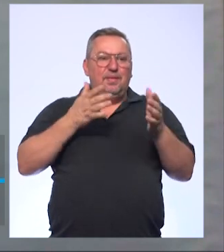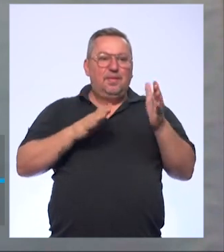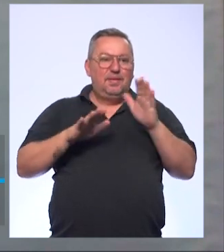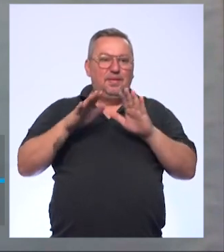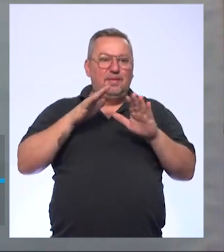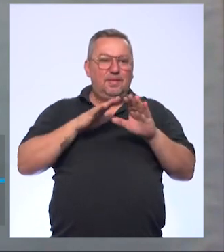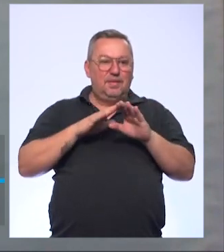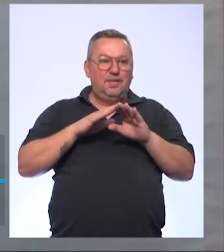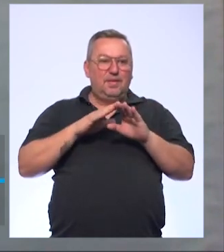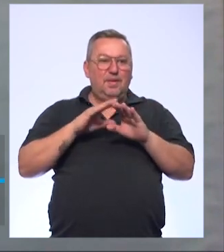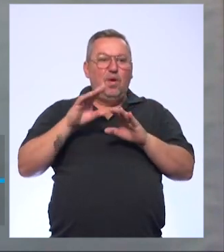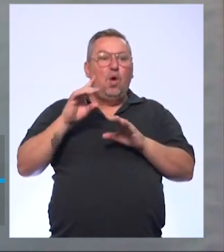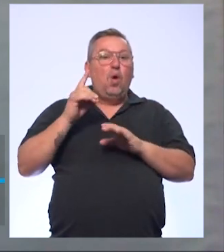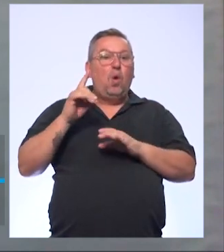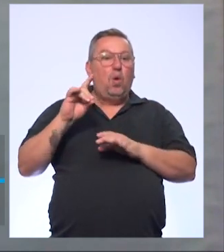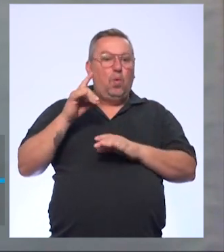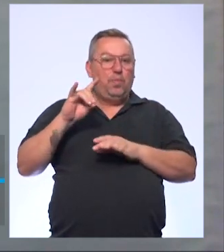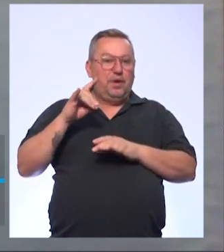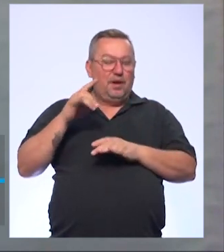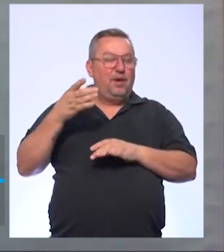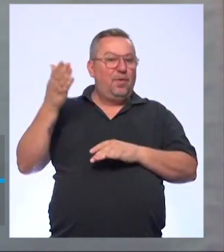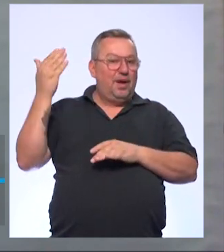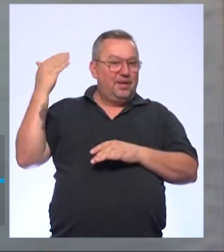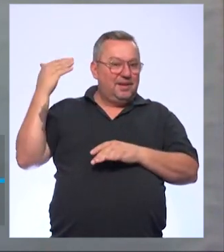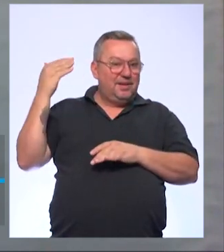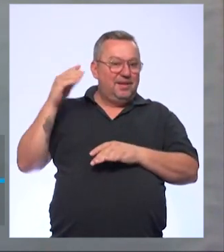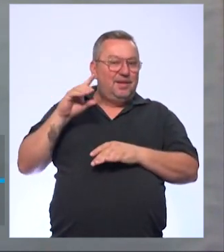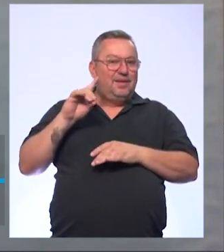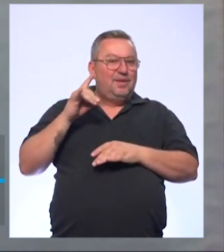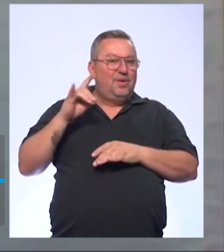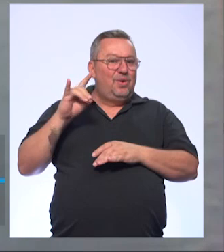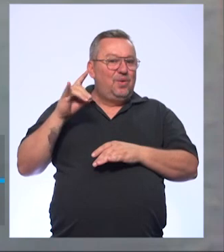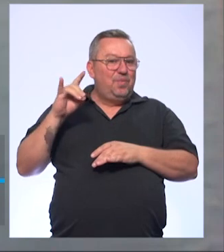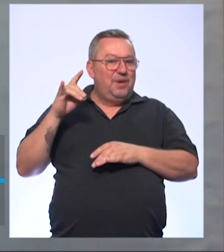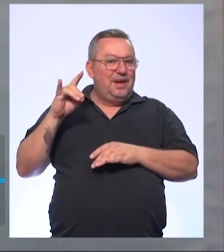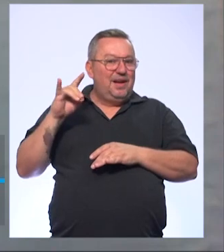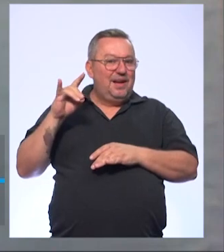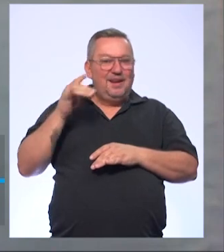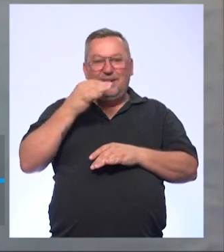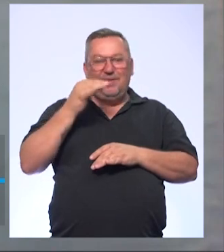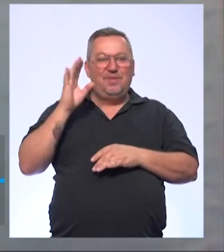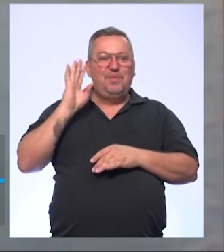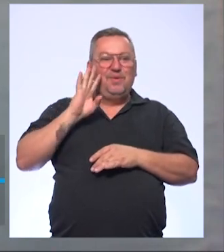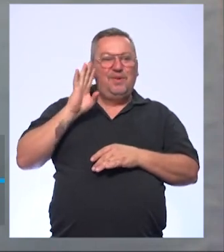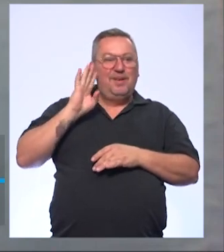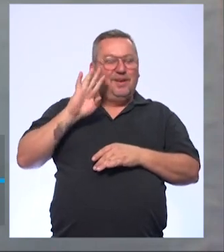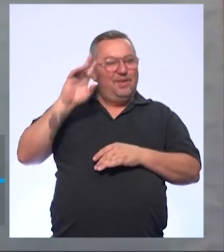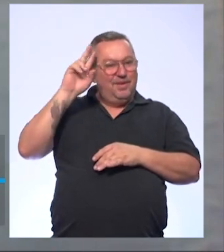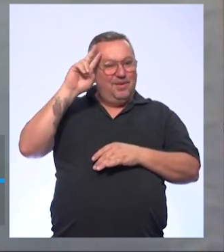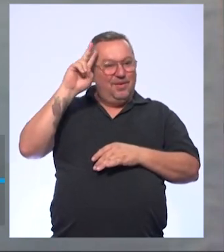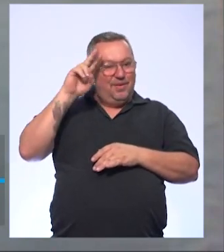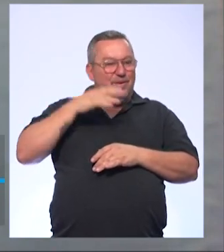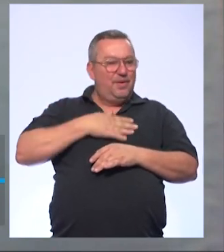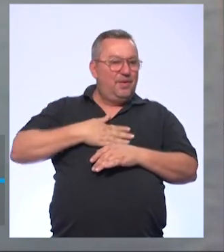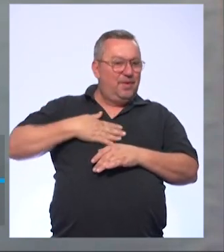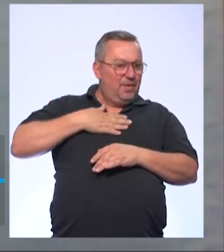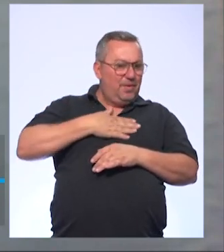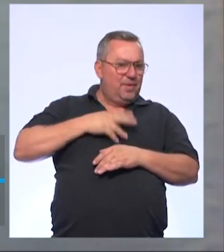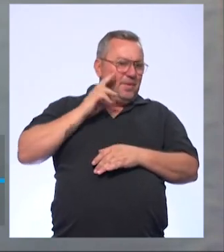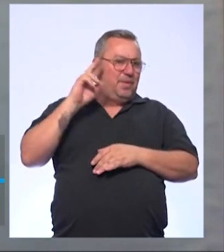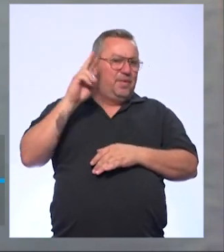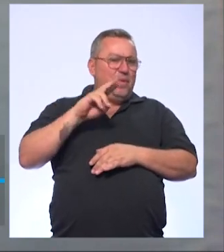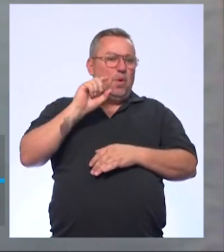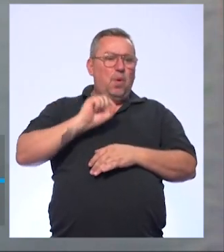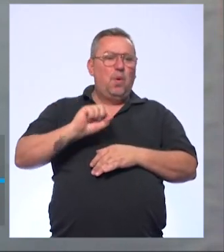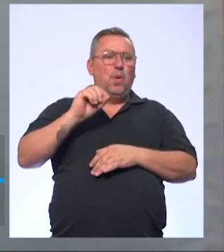os pré-colombianos. Eu acho que eu queria conhecer eles. Eu acho muito interessante essa parte da história. E eu estou gostando muito de ver